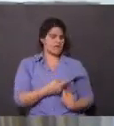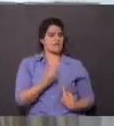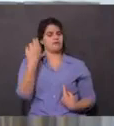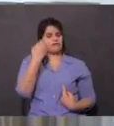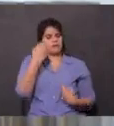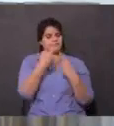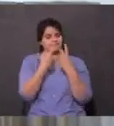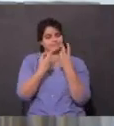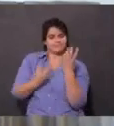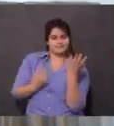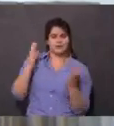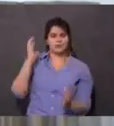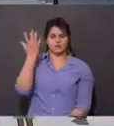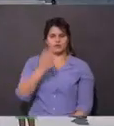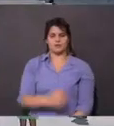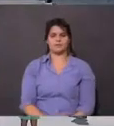swym sercu.